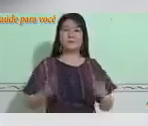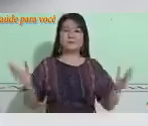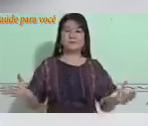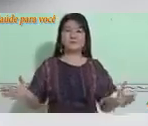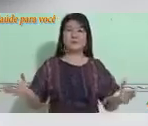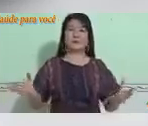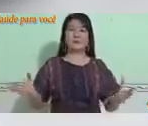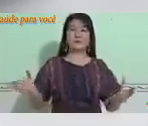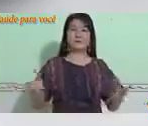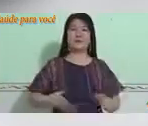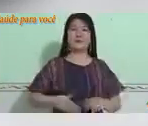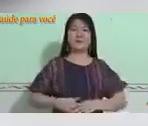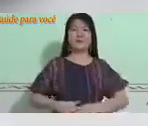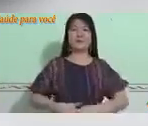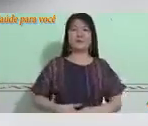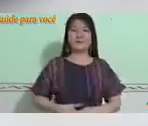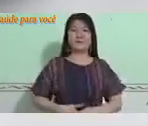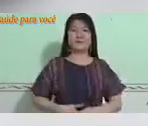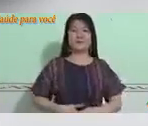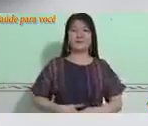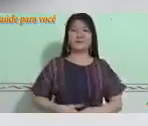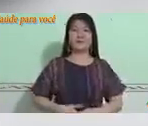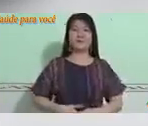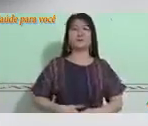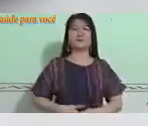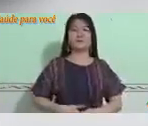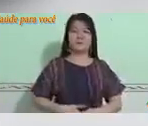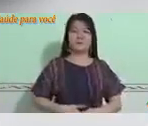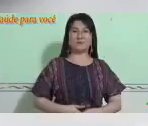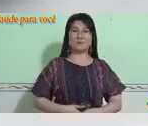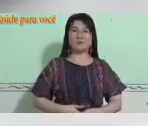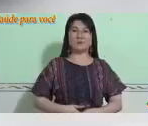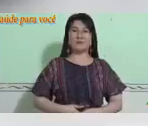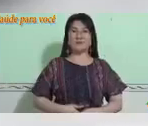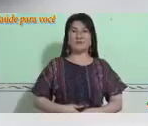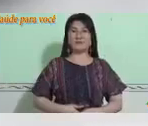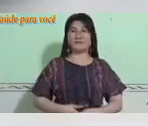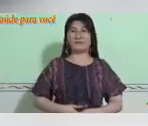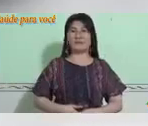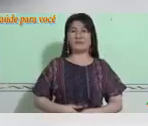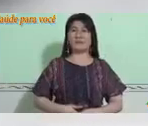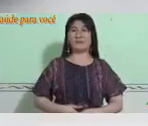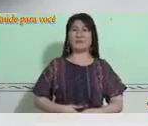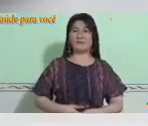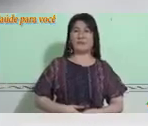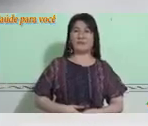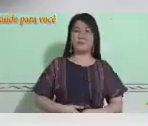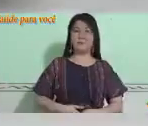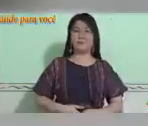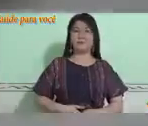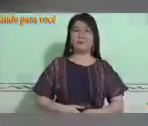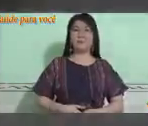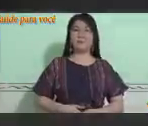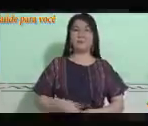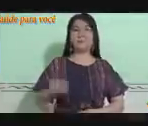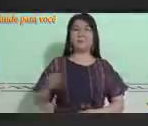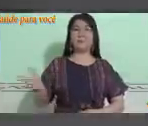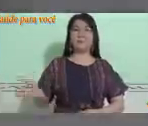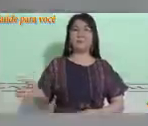No caso do câncer folicular ou papilífero, o médico pode não ver necessidade de esvaziamento cervical se a